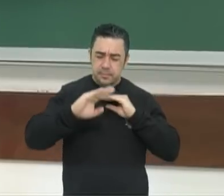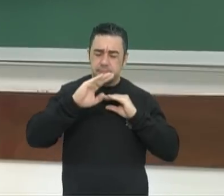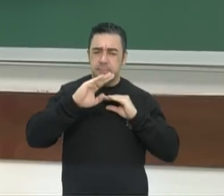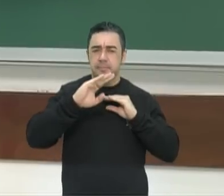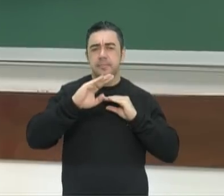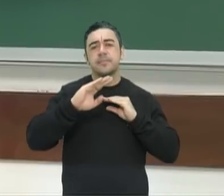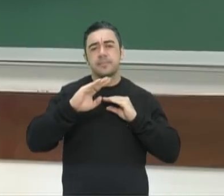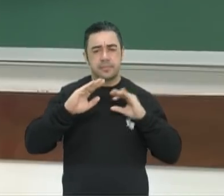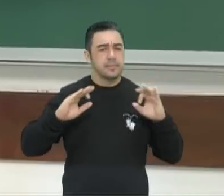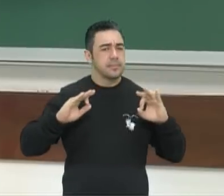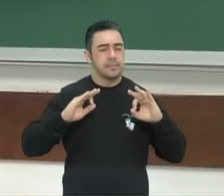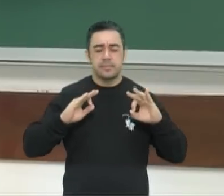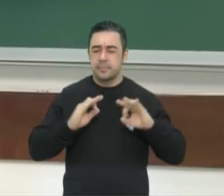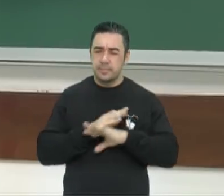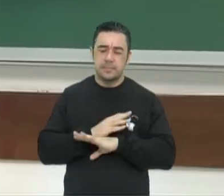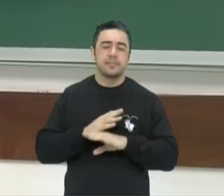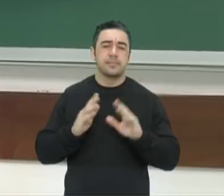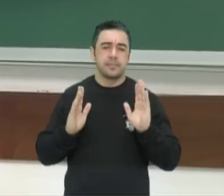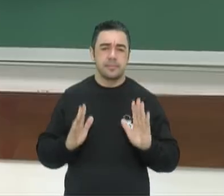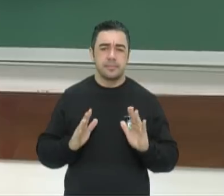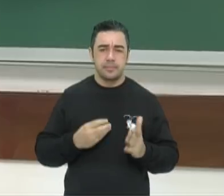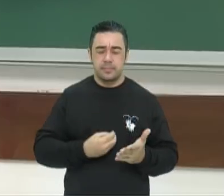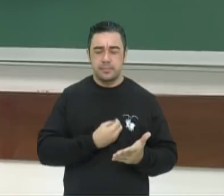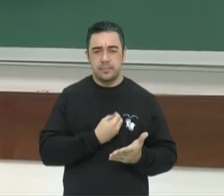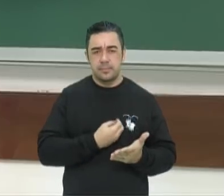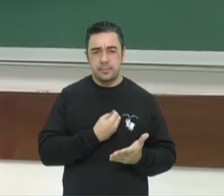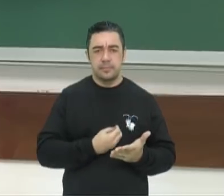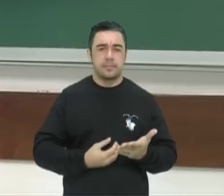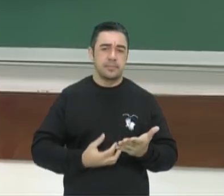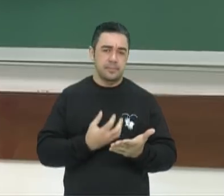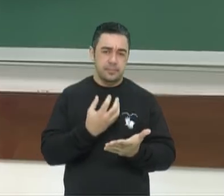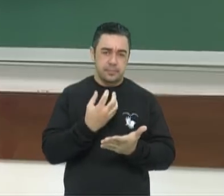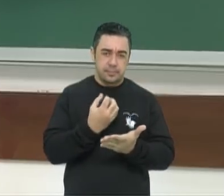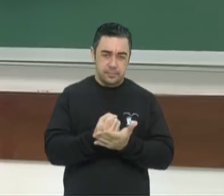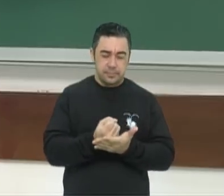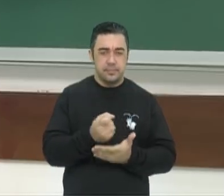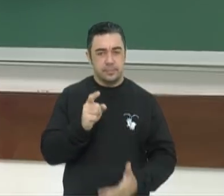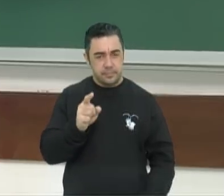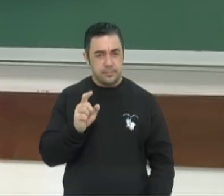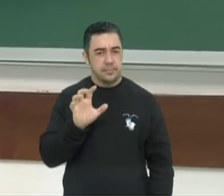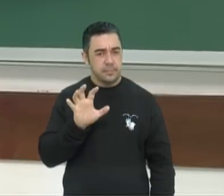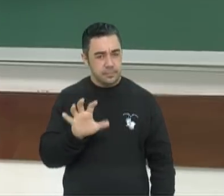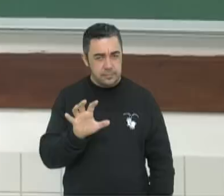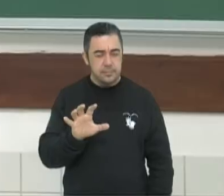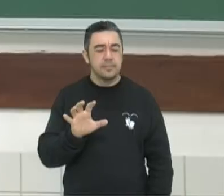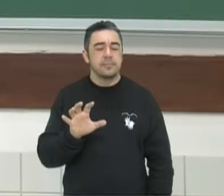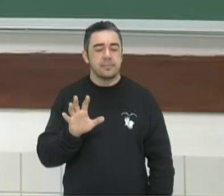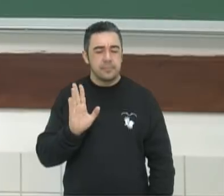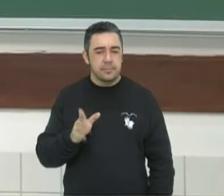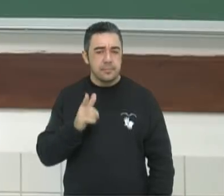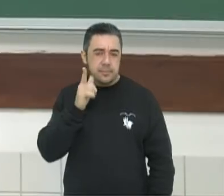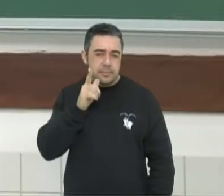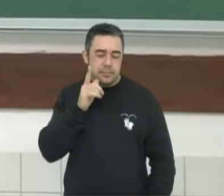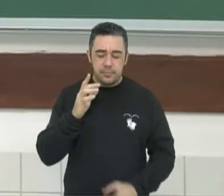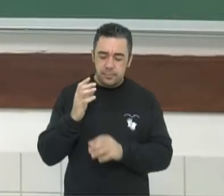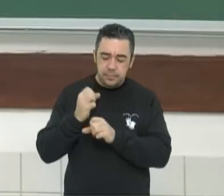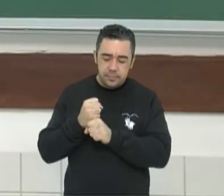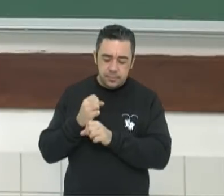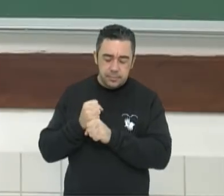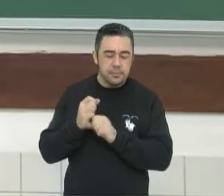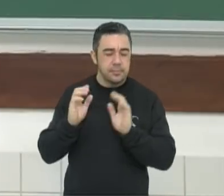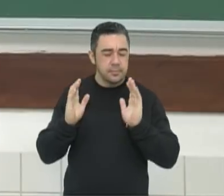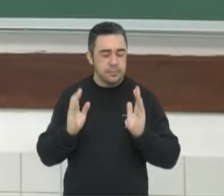caprichado e envie a atividade. Dessa maneira, fazendo esses passos, você garante a sua presença, a